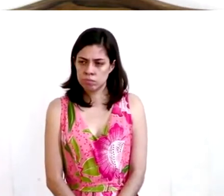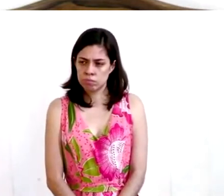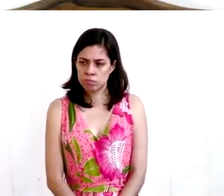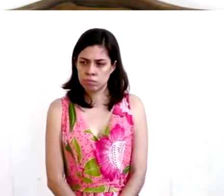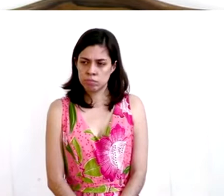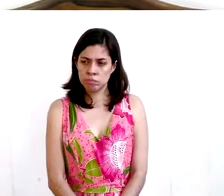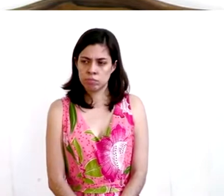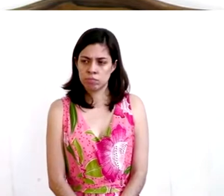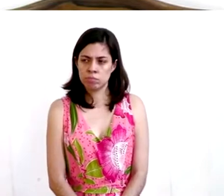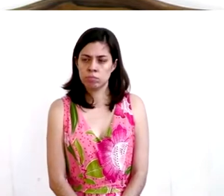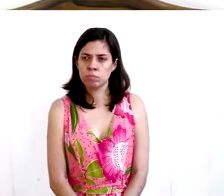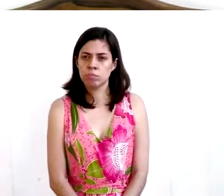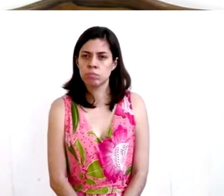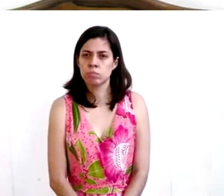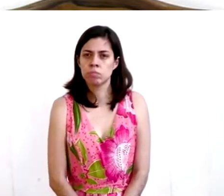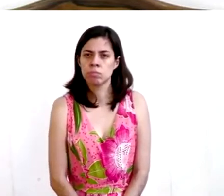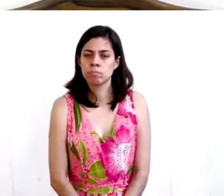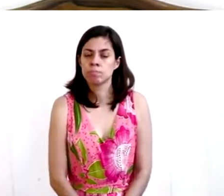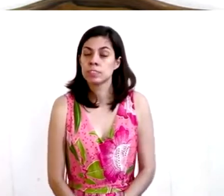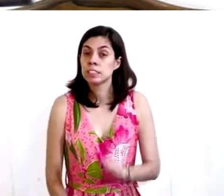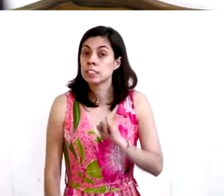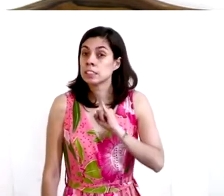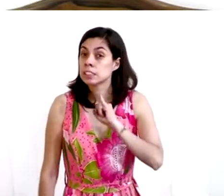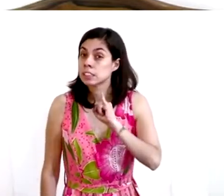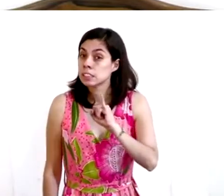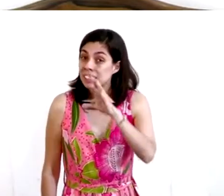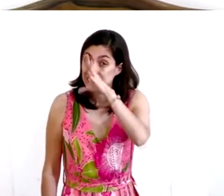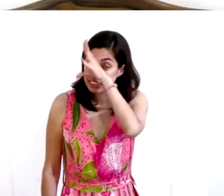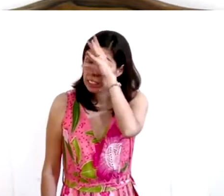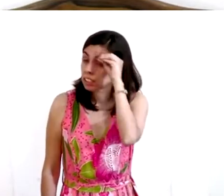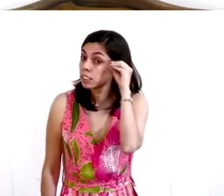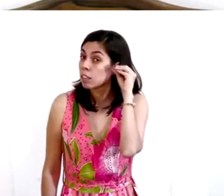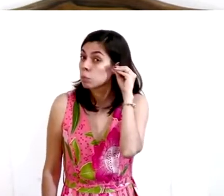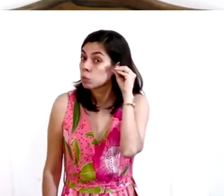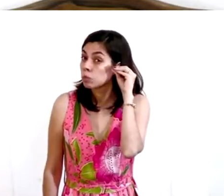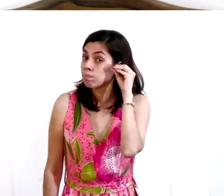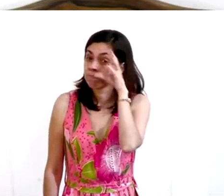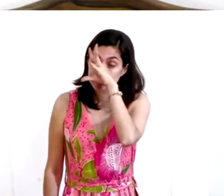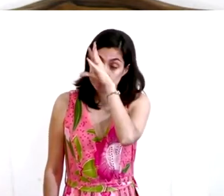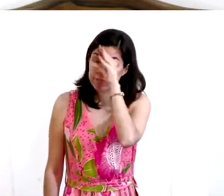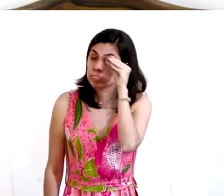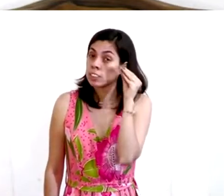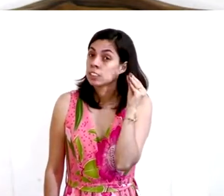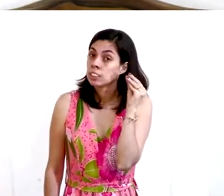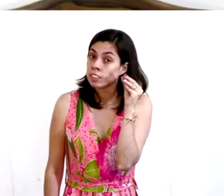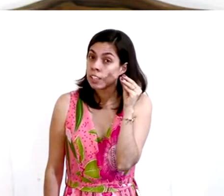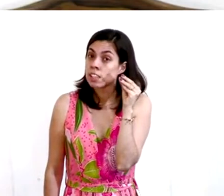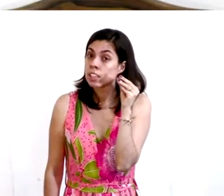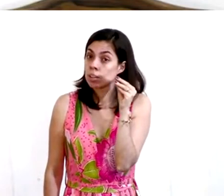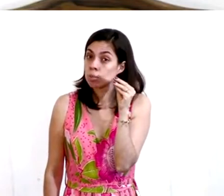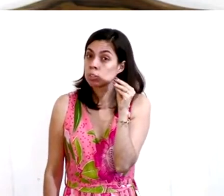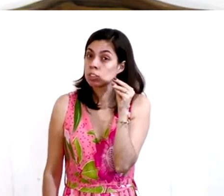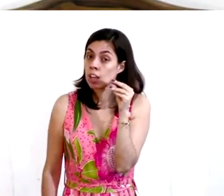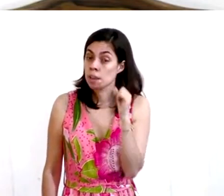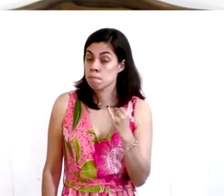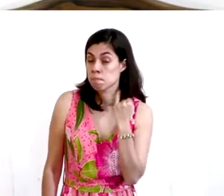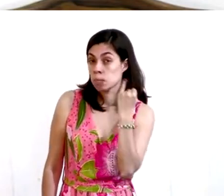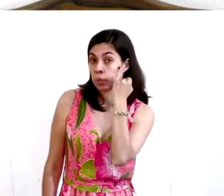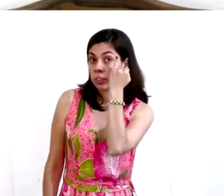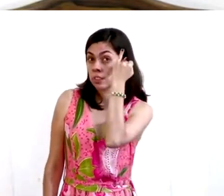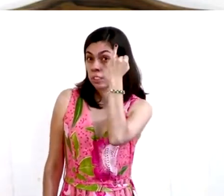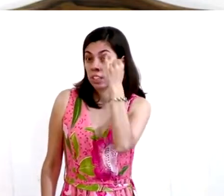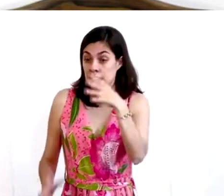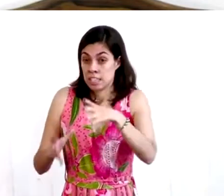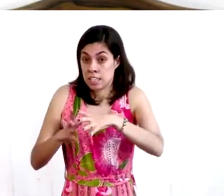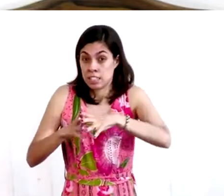Porque a perda do senso dessa majestade faz pessoas determinarem coisas para Deus, exigirem coisas de